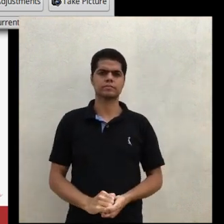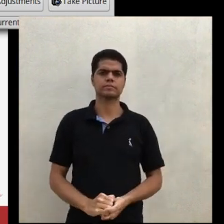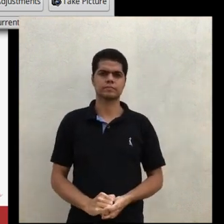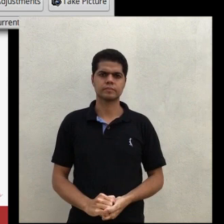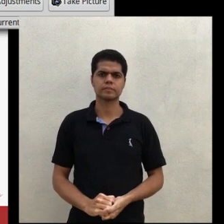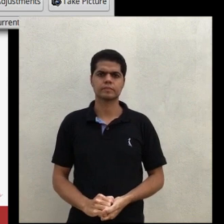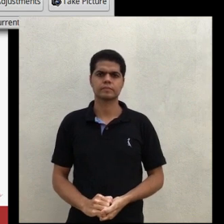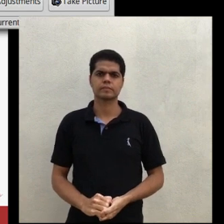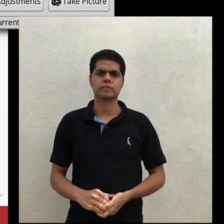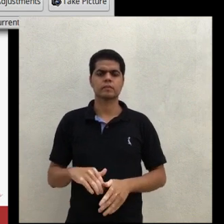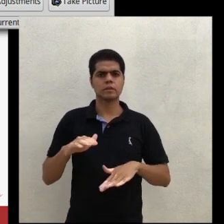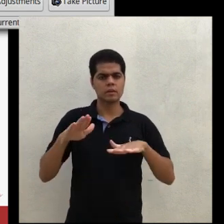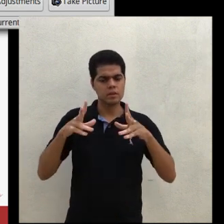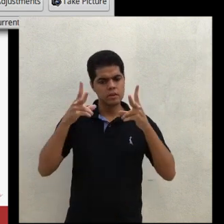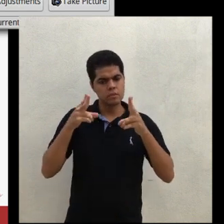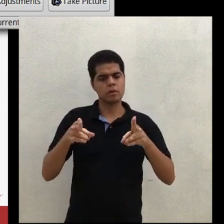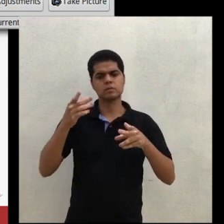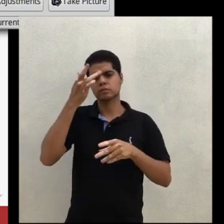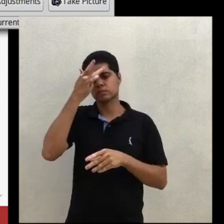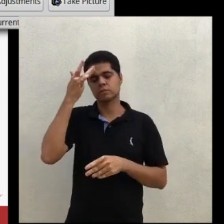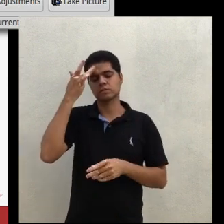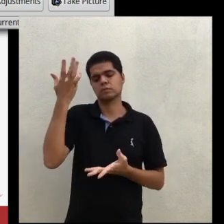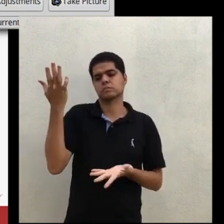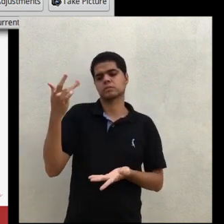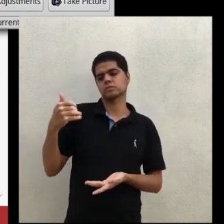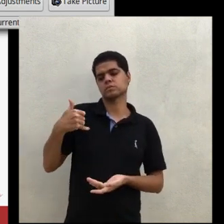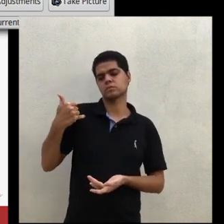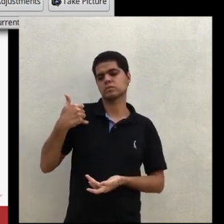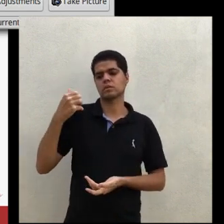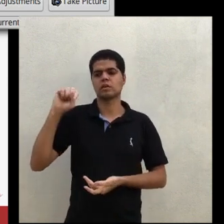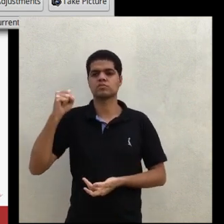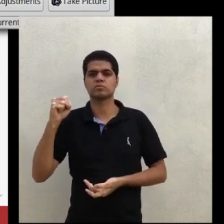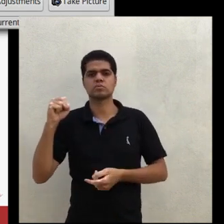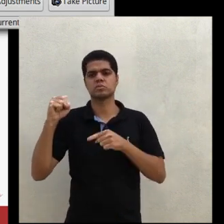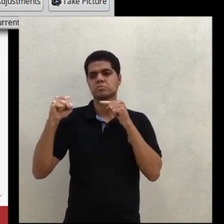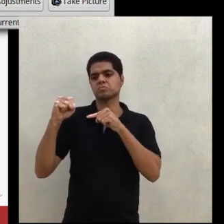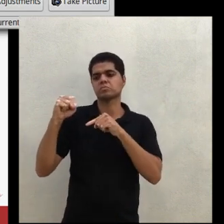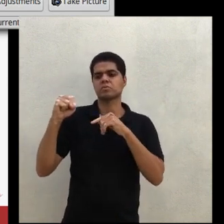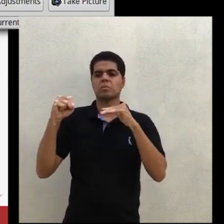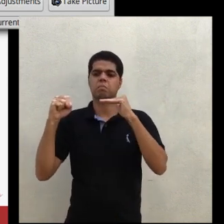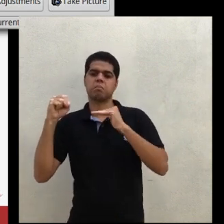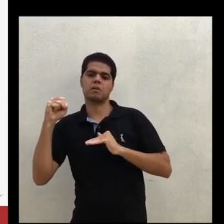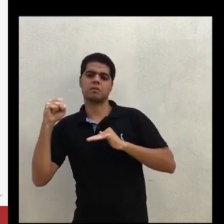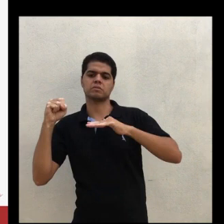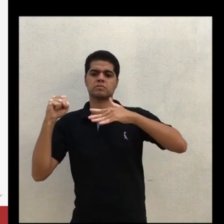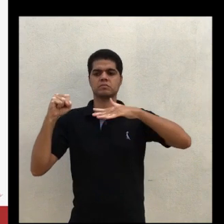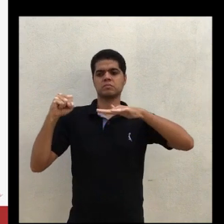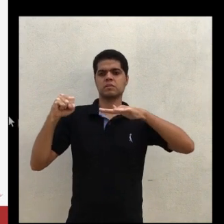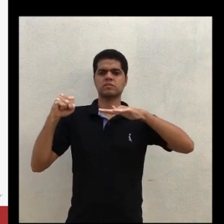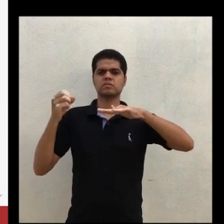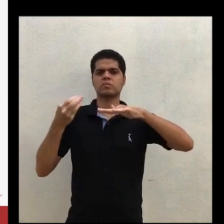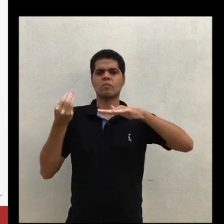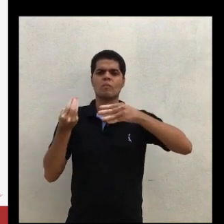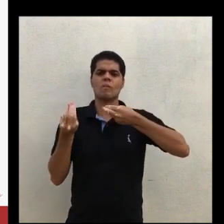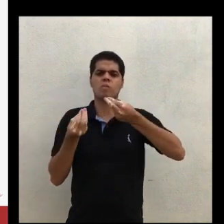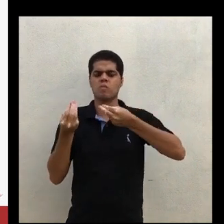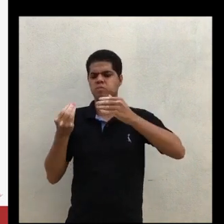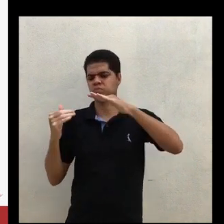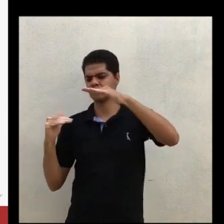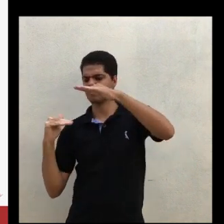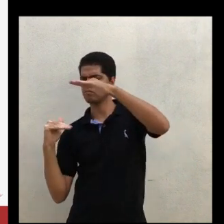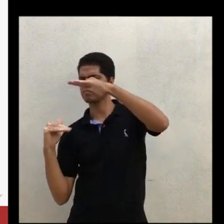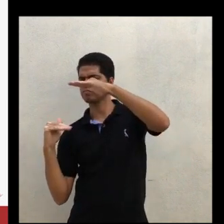nem é 100% baixo nem é média, ele fica aqui no meio termo. Tá? A mesma forma para aqui, ó,